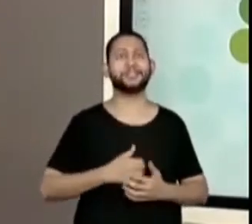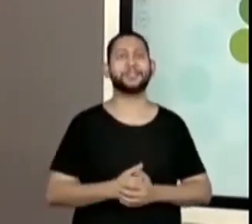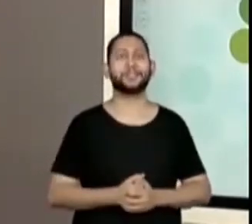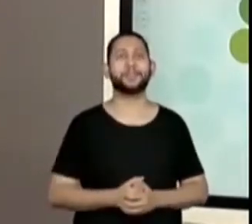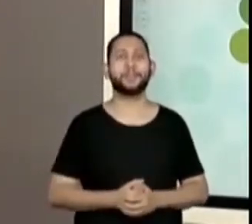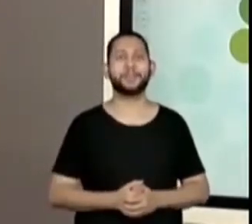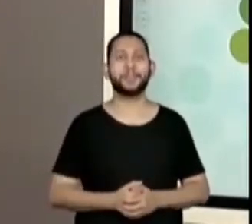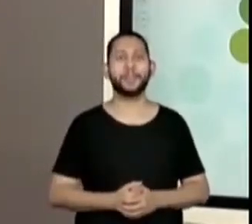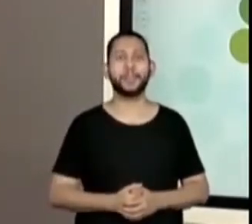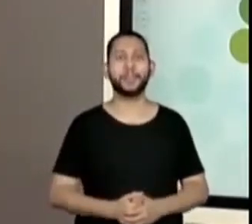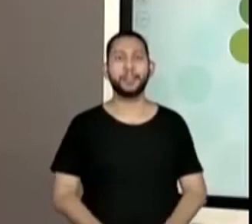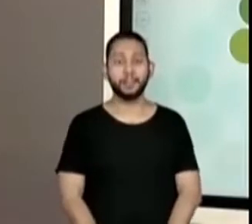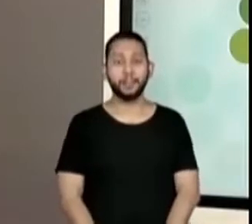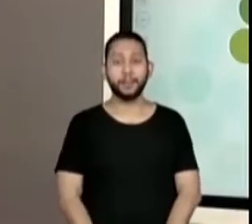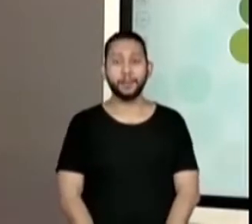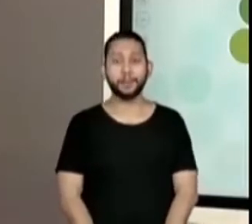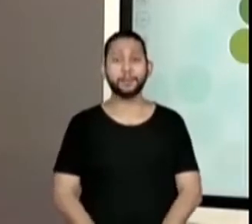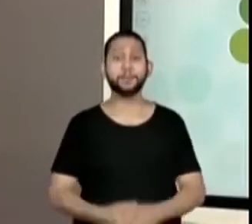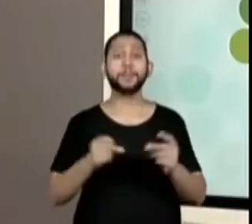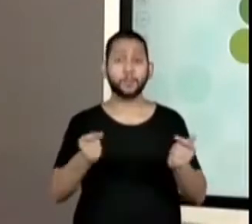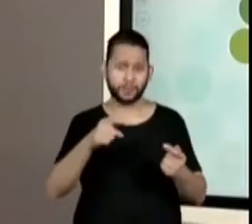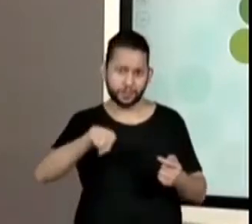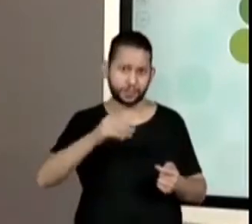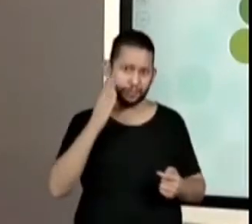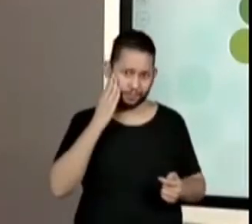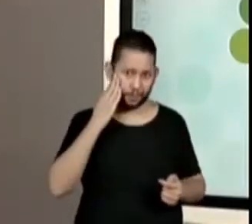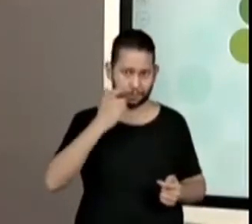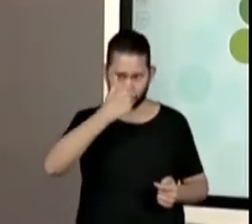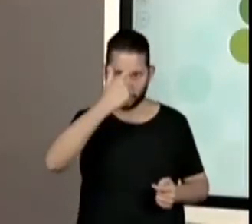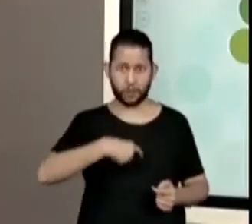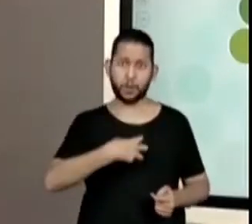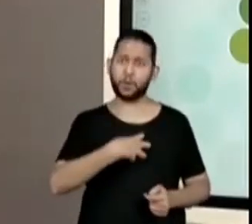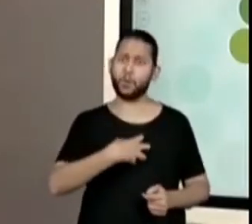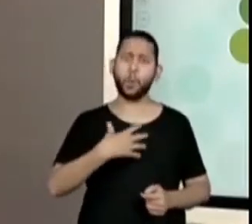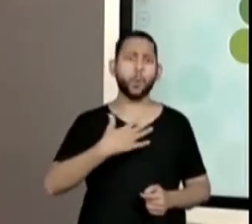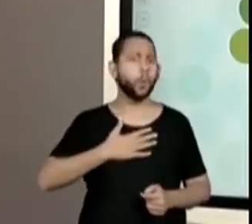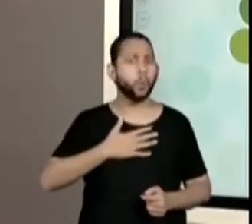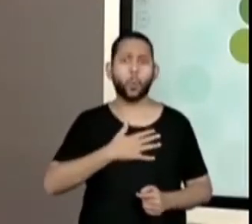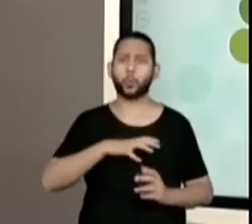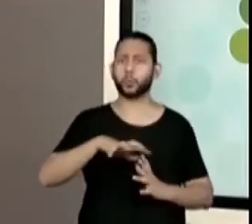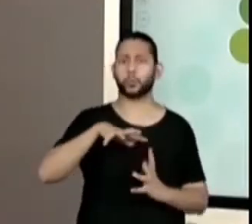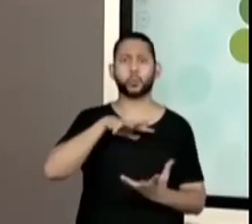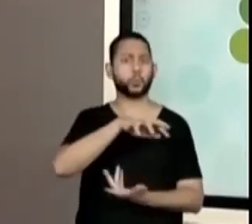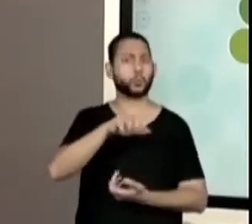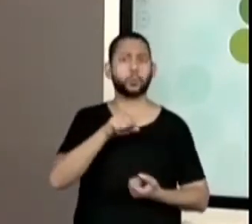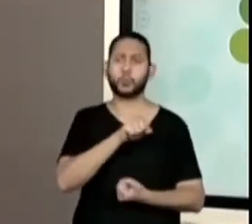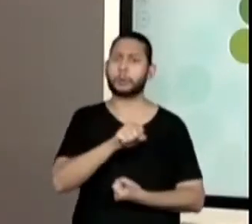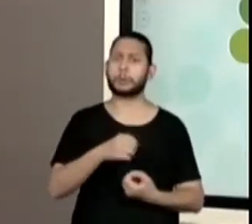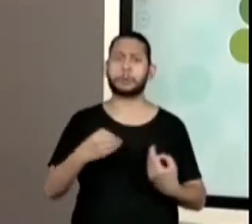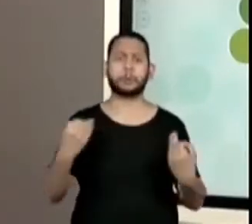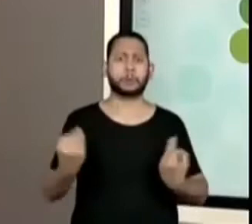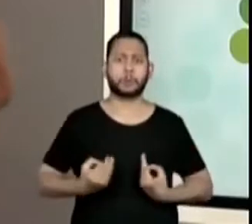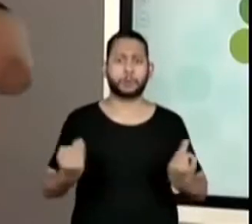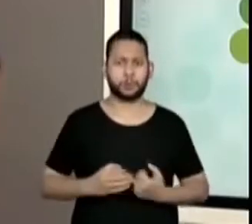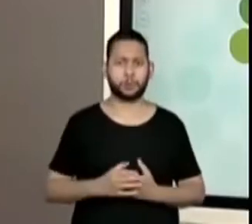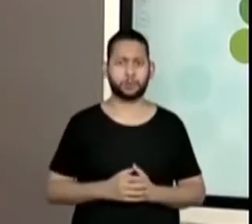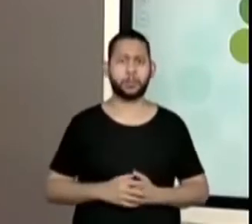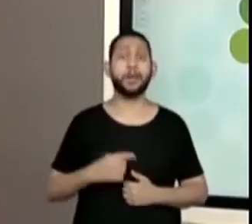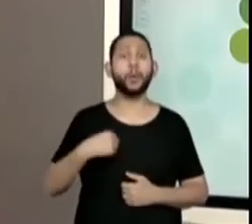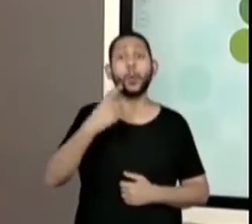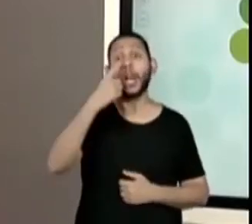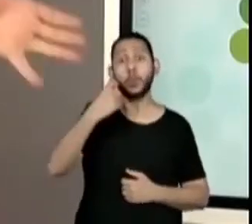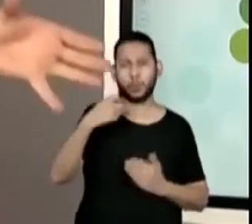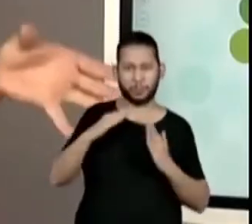lá. Turma, vocês sabem que o PRO é ecologicamente correto, 100%, né? Eu procuro produzir pouco